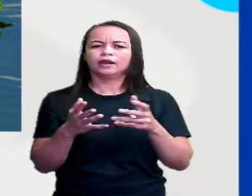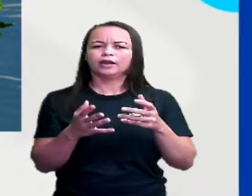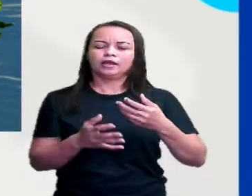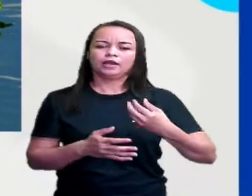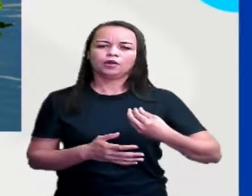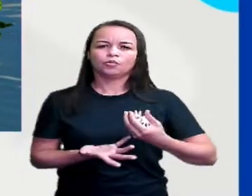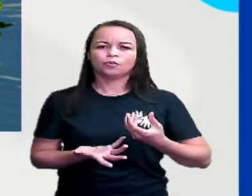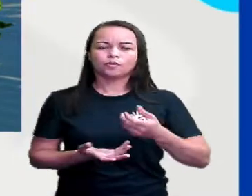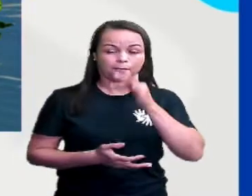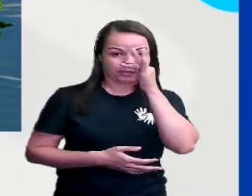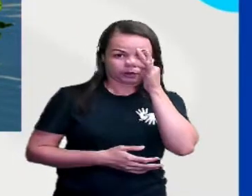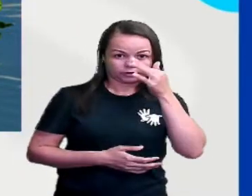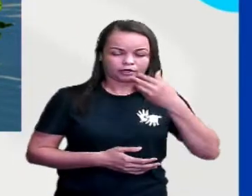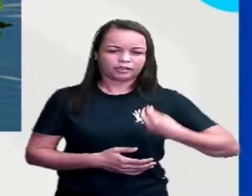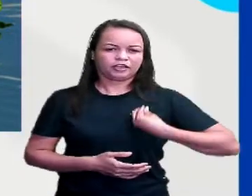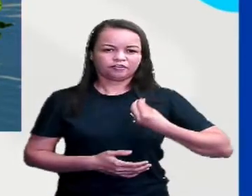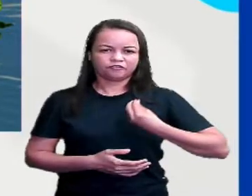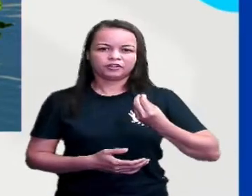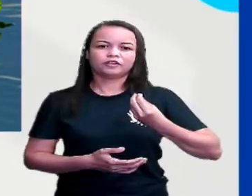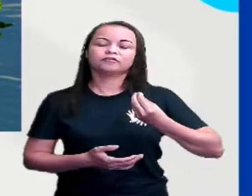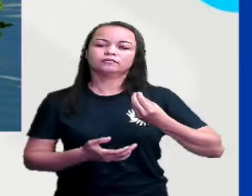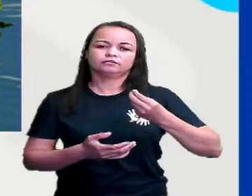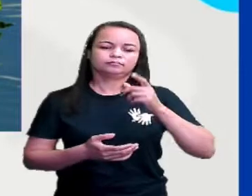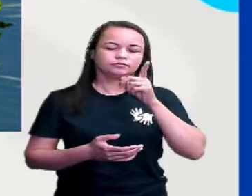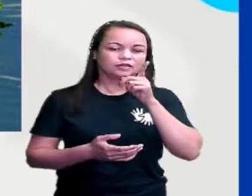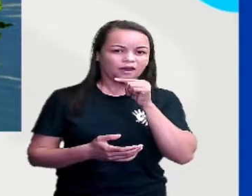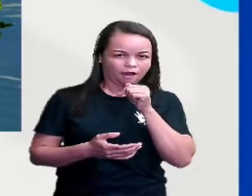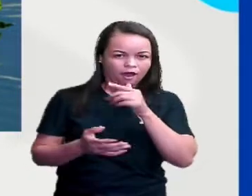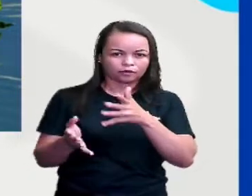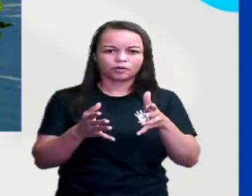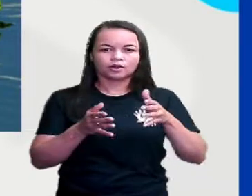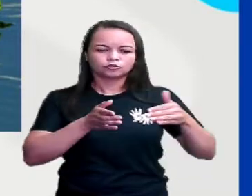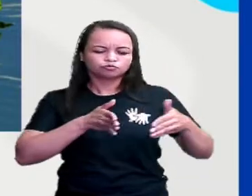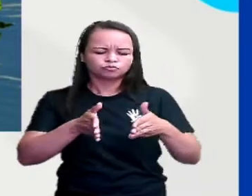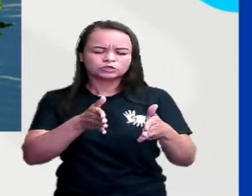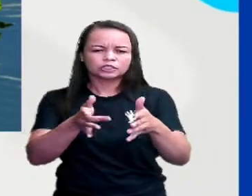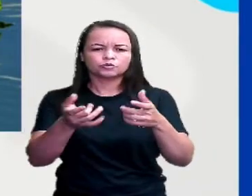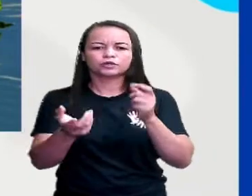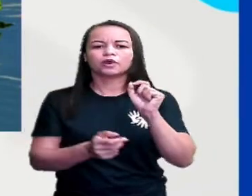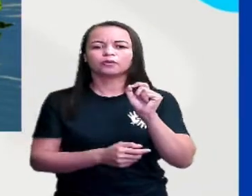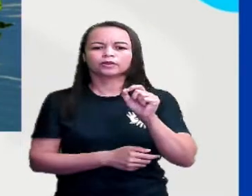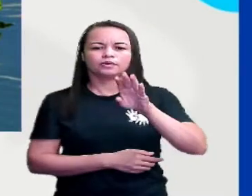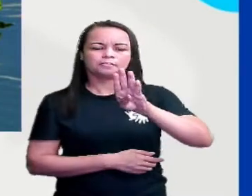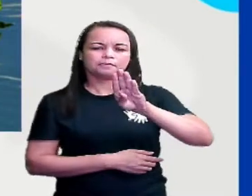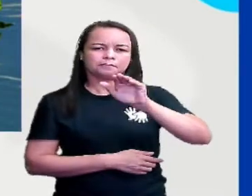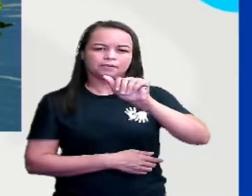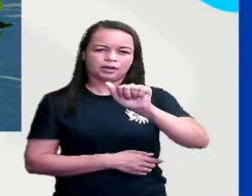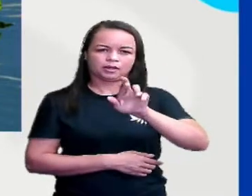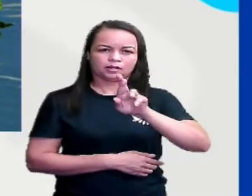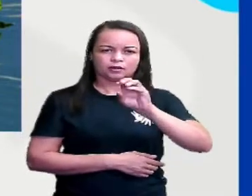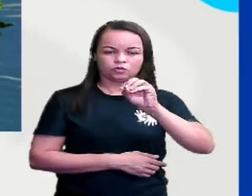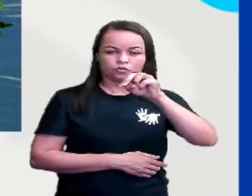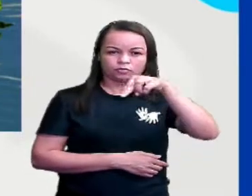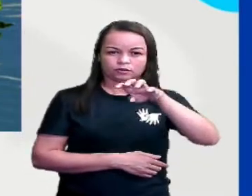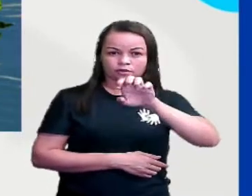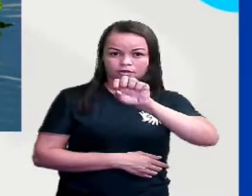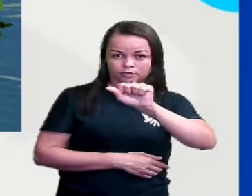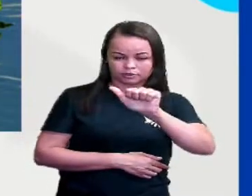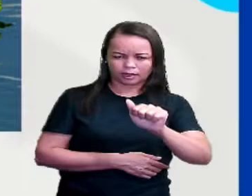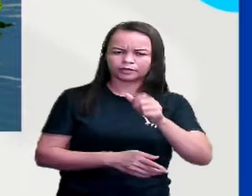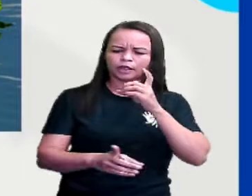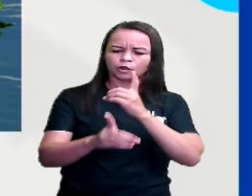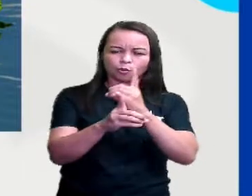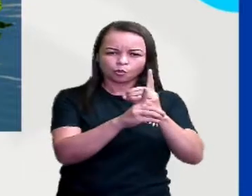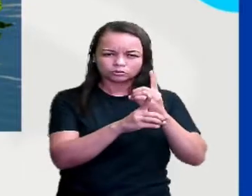vive num ambiente aquático, que seria a baronesa, né? Que é uma planta muito encontrada nos rios aqui da